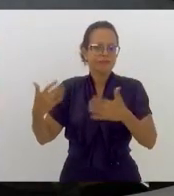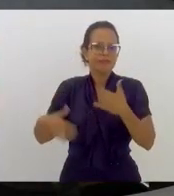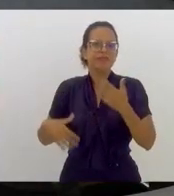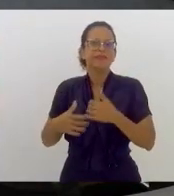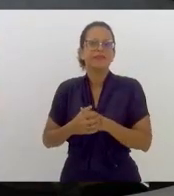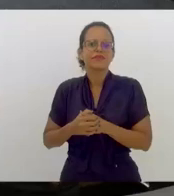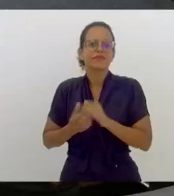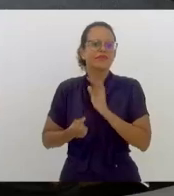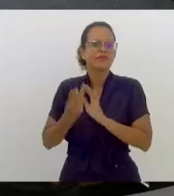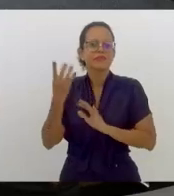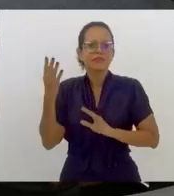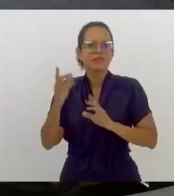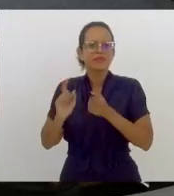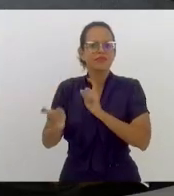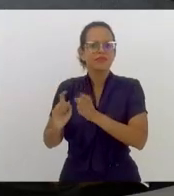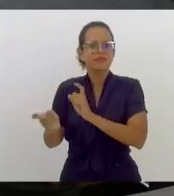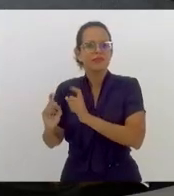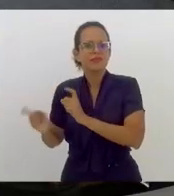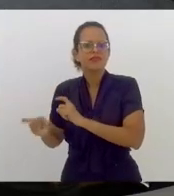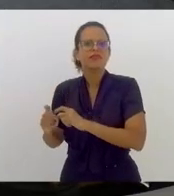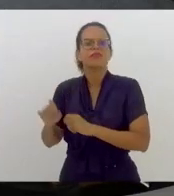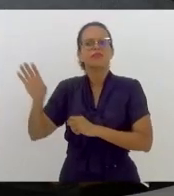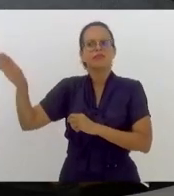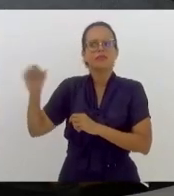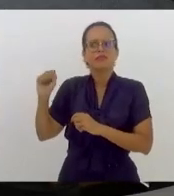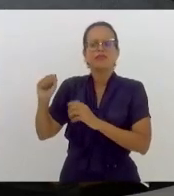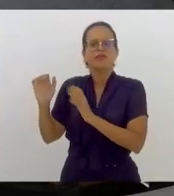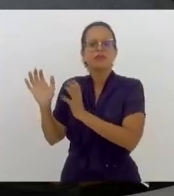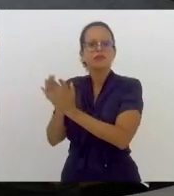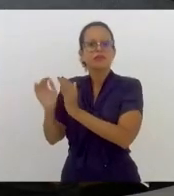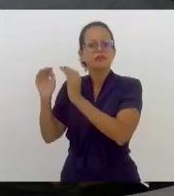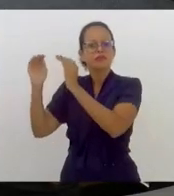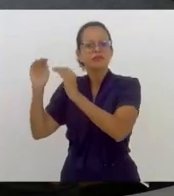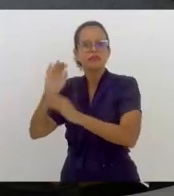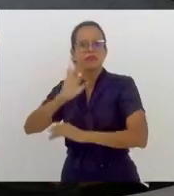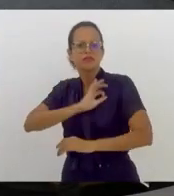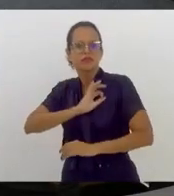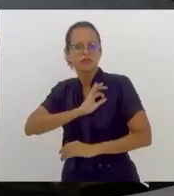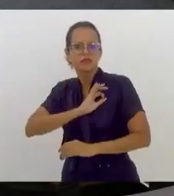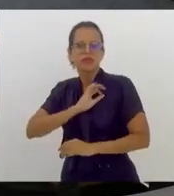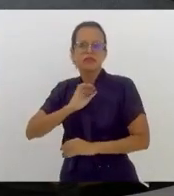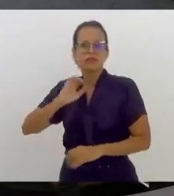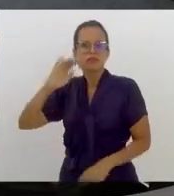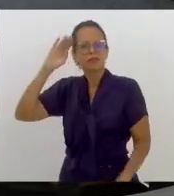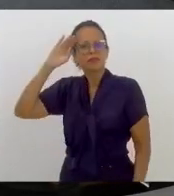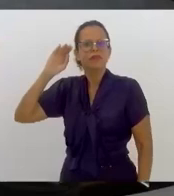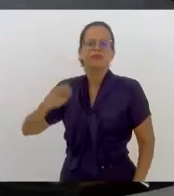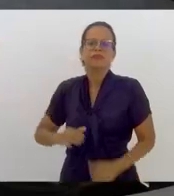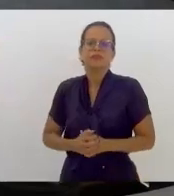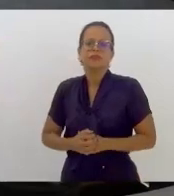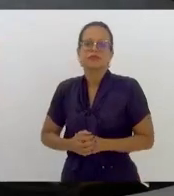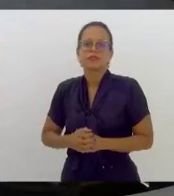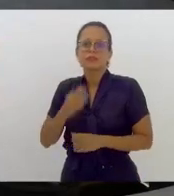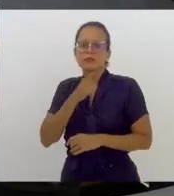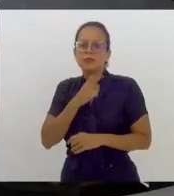objeto de várias reuniões, inclusive com o comando da Polícia Militar, onde a gente pediu para que pudesse acelerar